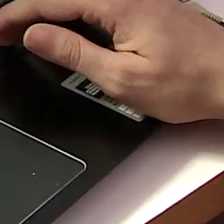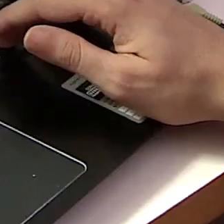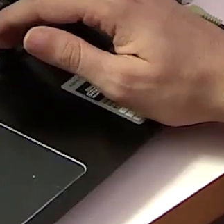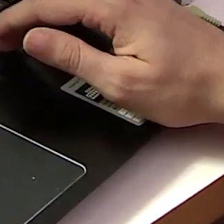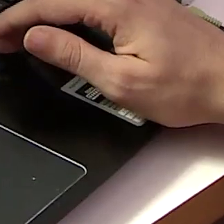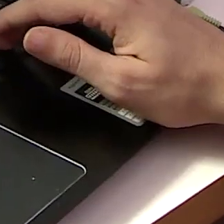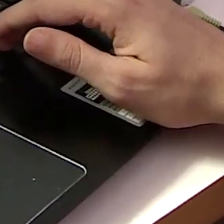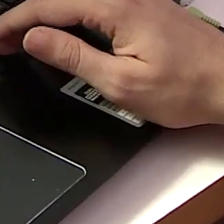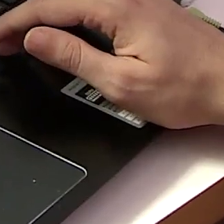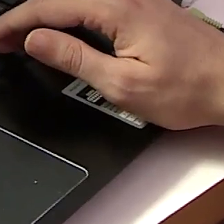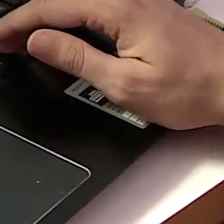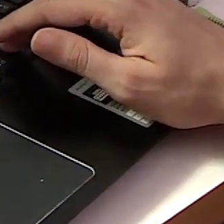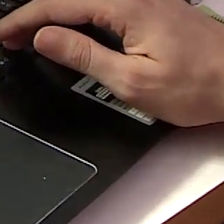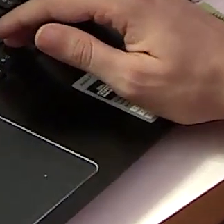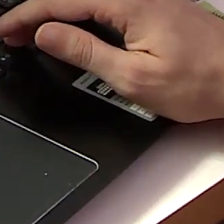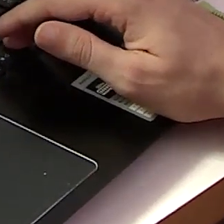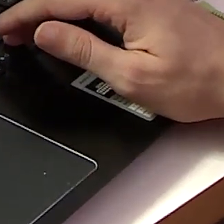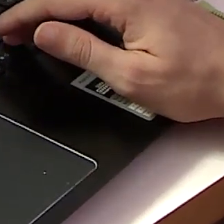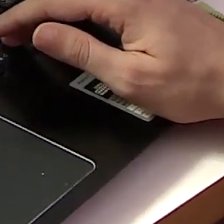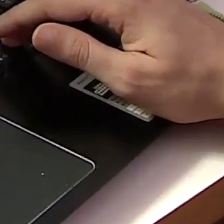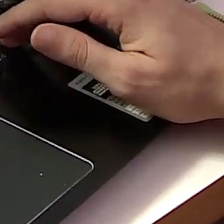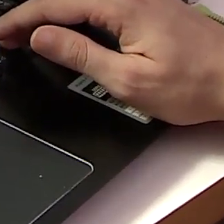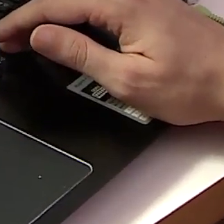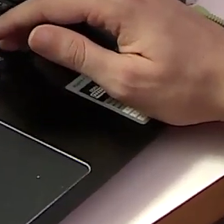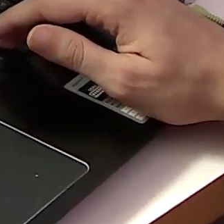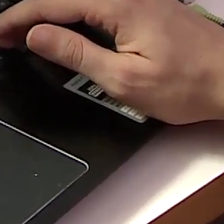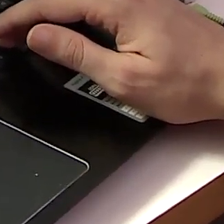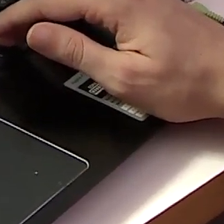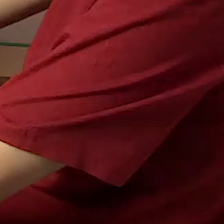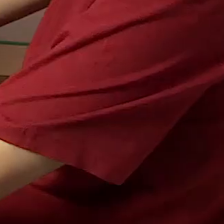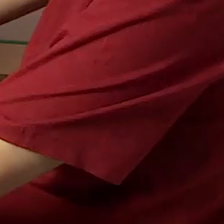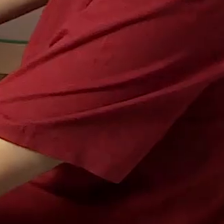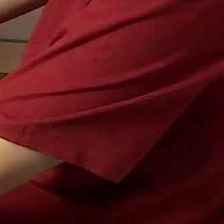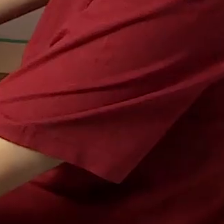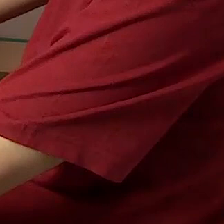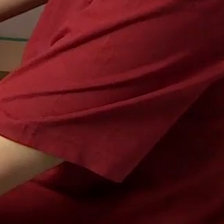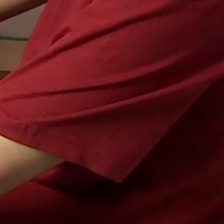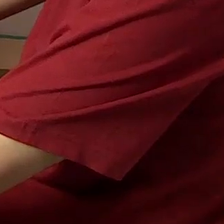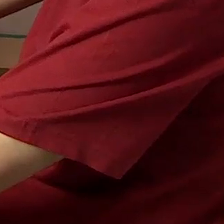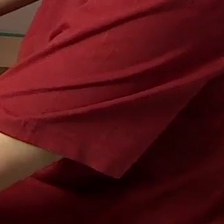vista. Marcos, com fones nos ouvidos, digita no notebook.